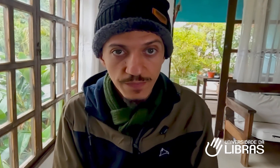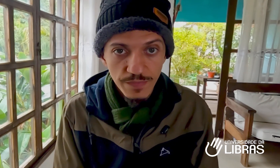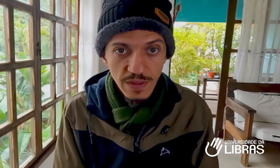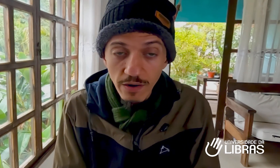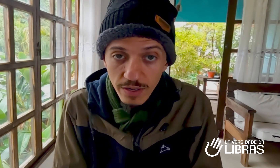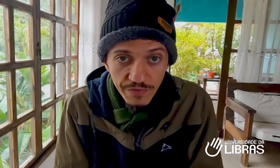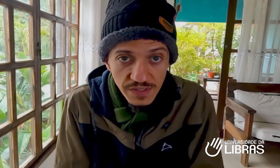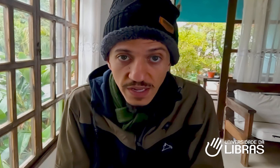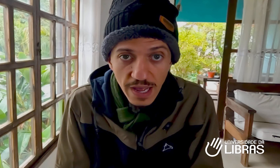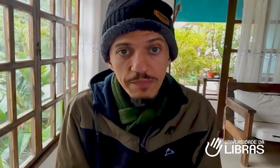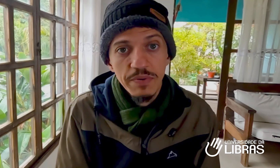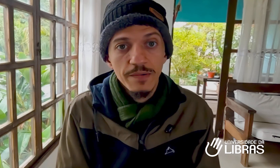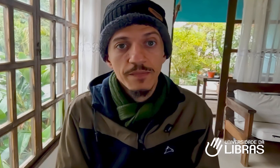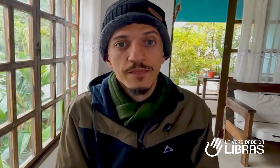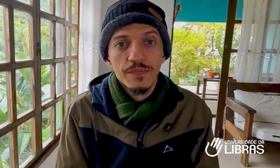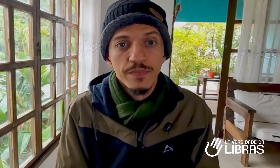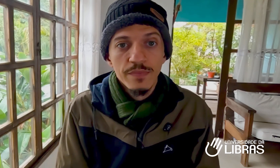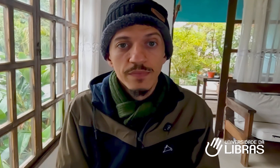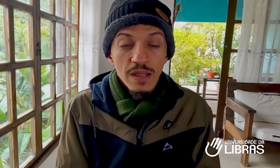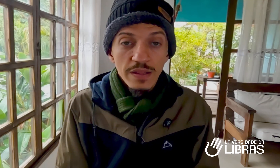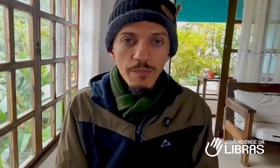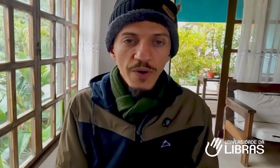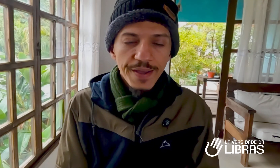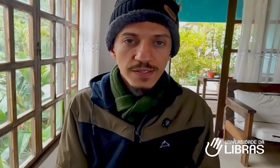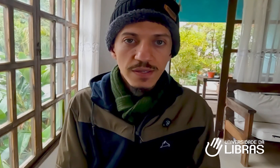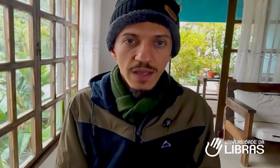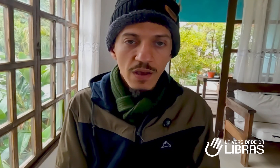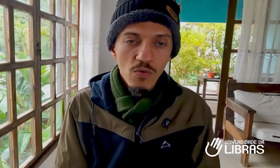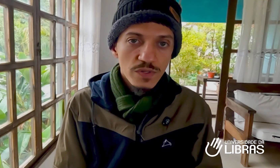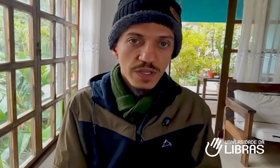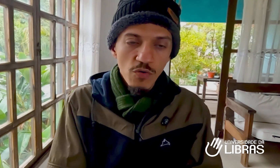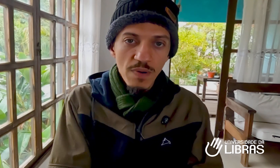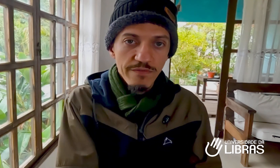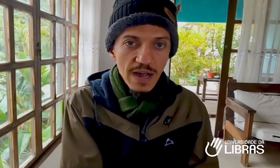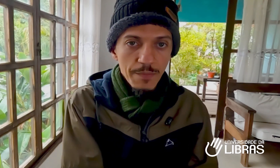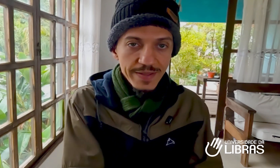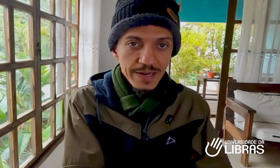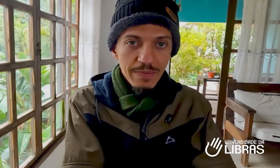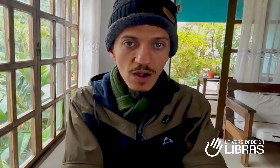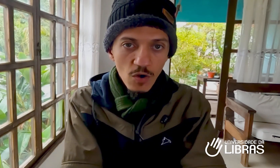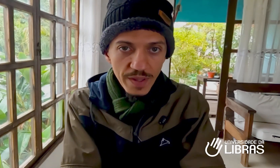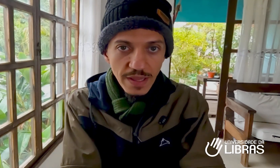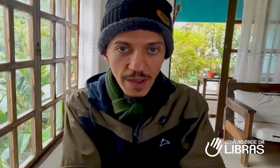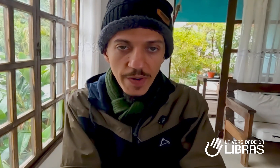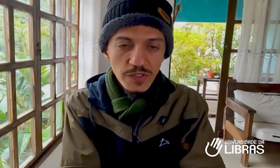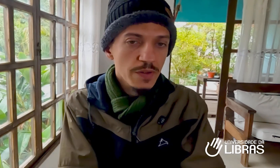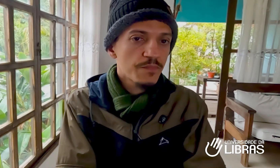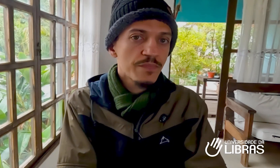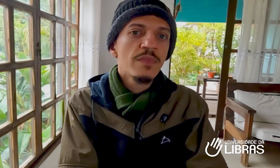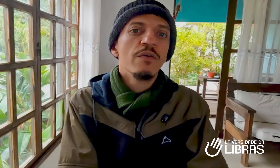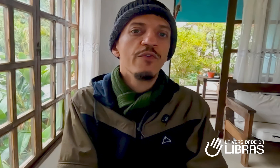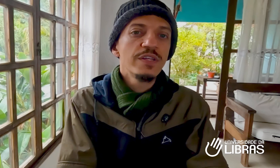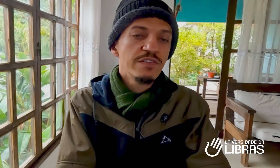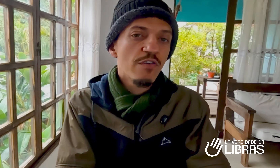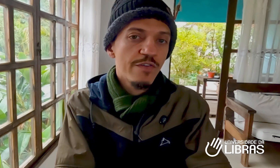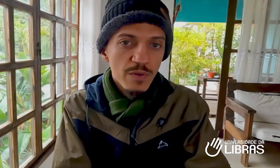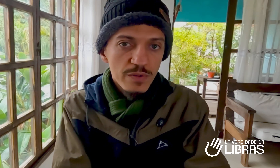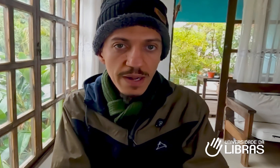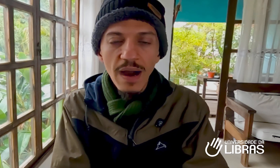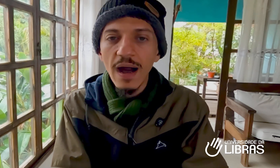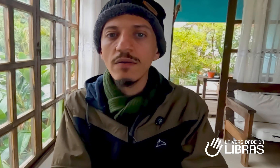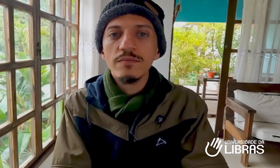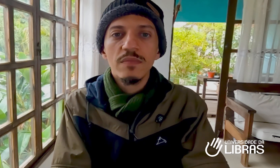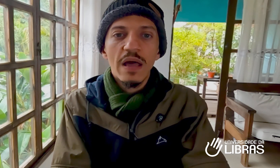igreja. Era o que eu fazia na época. Depois, eu consegui uma vaga para trabalhar como intérprete, fui desenvolvendo